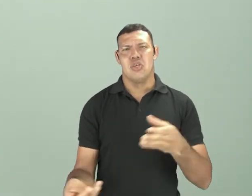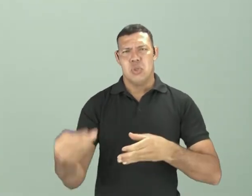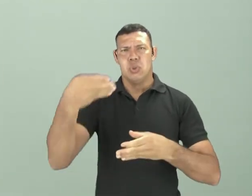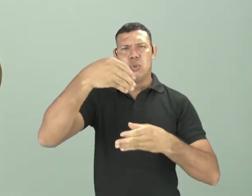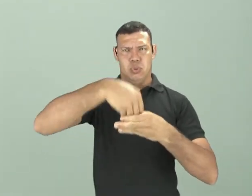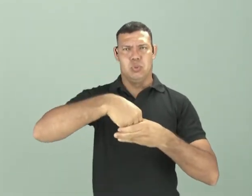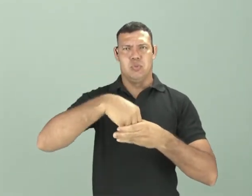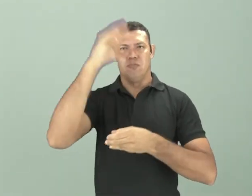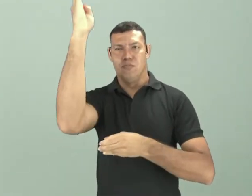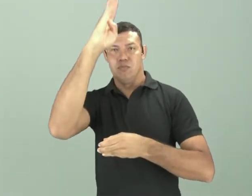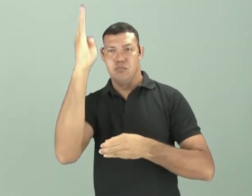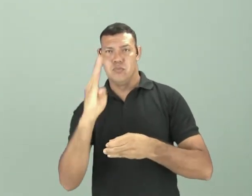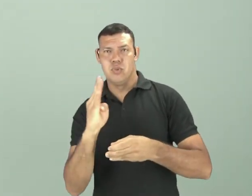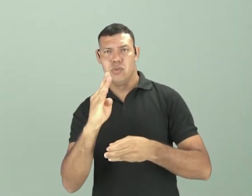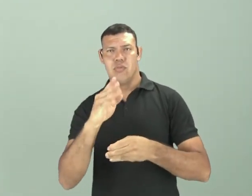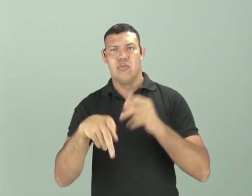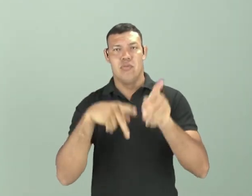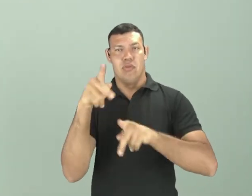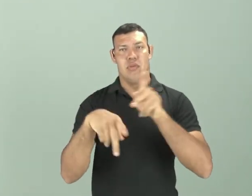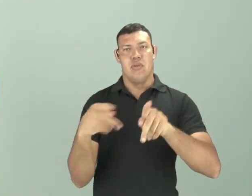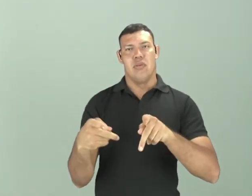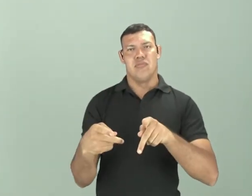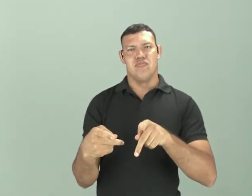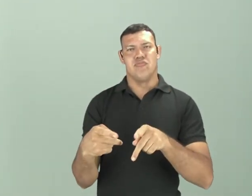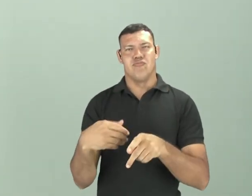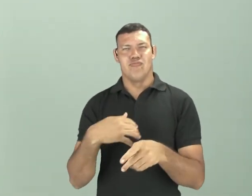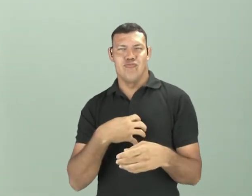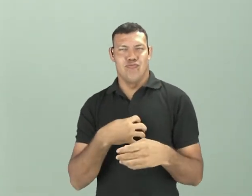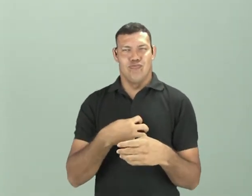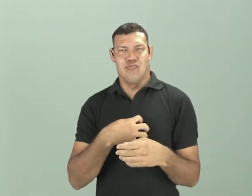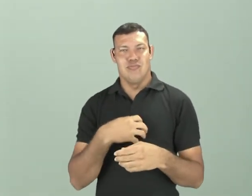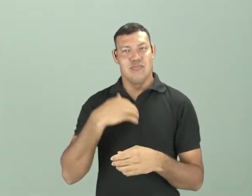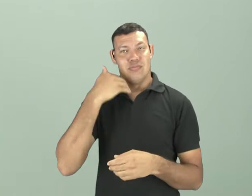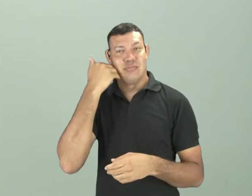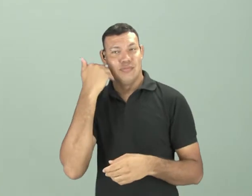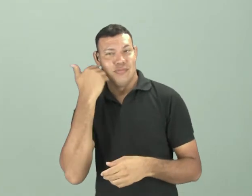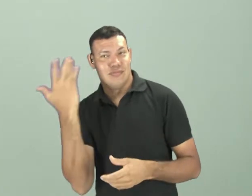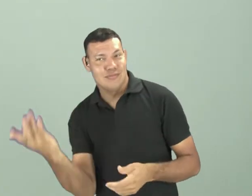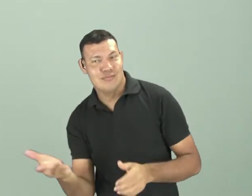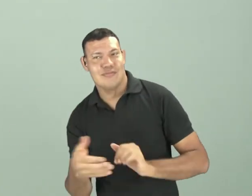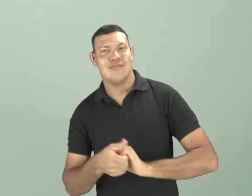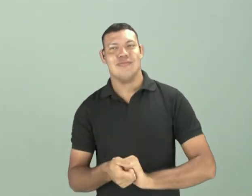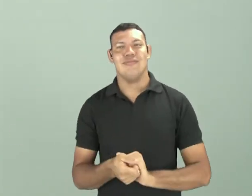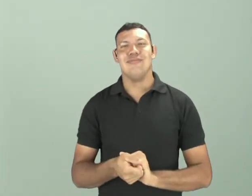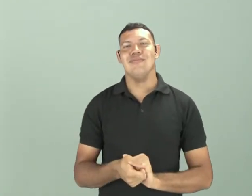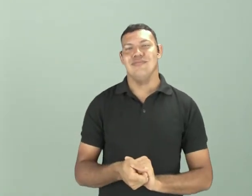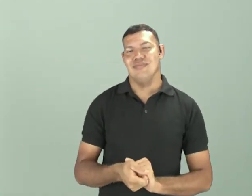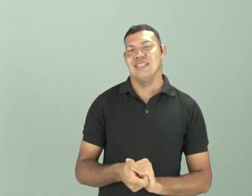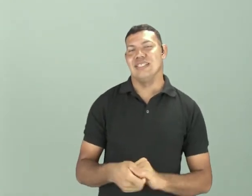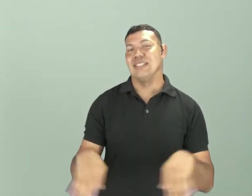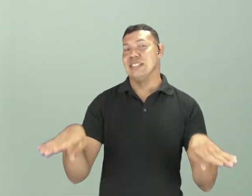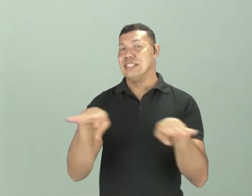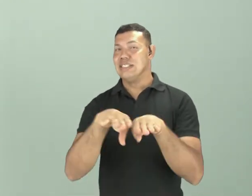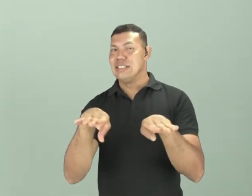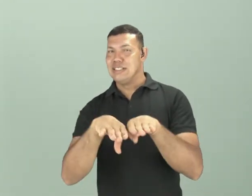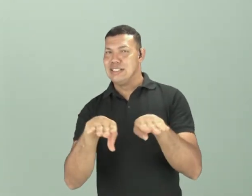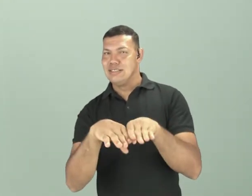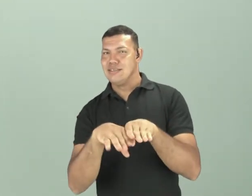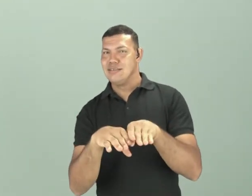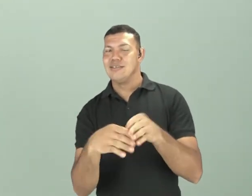jeito malandro, já é a opinião dela. Aí depois ela traz a fala de uma amiga,